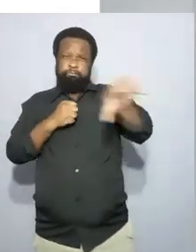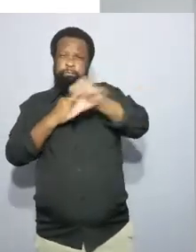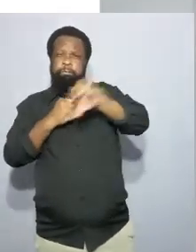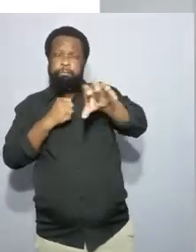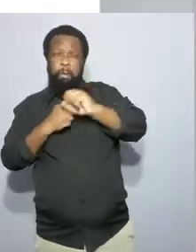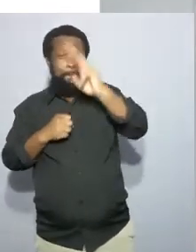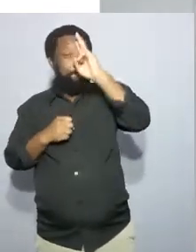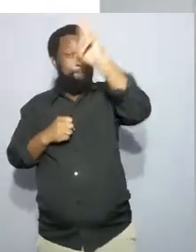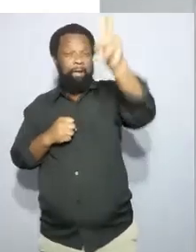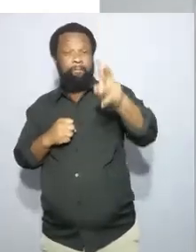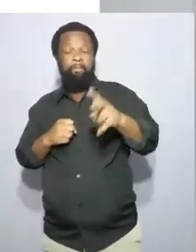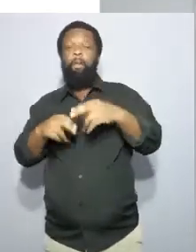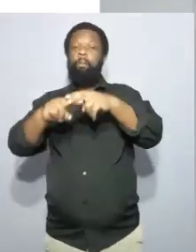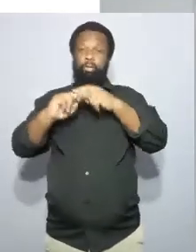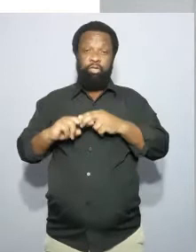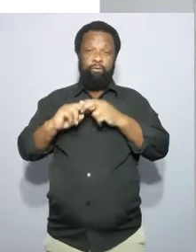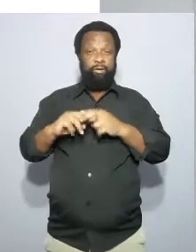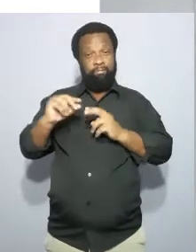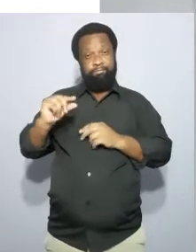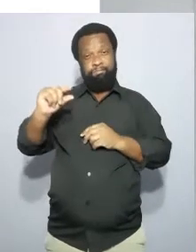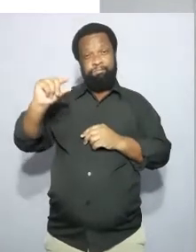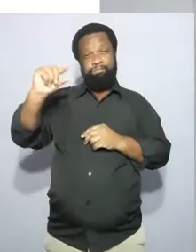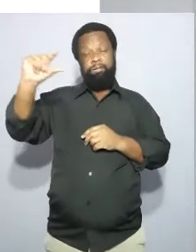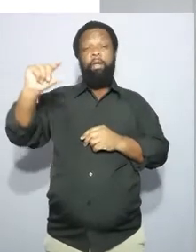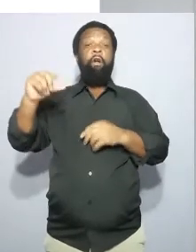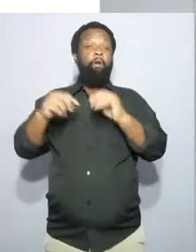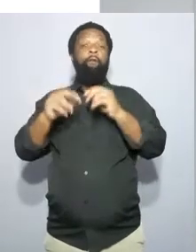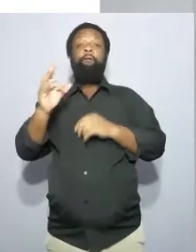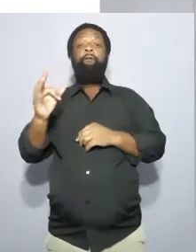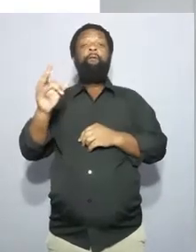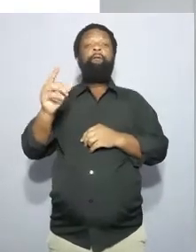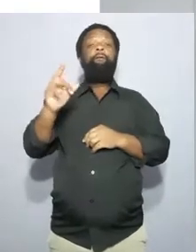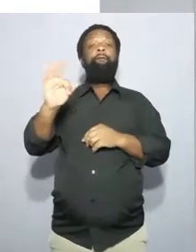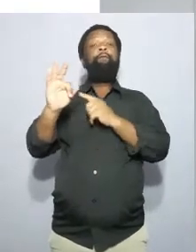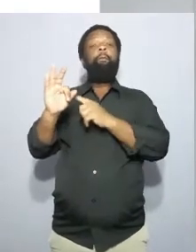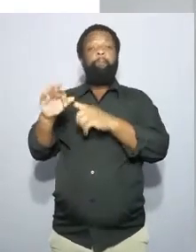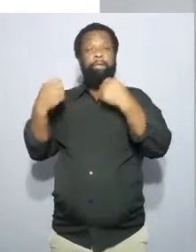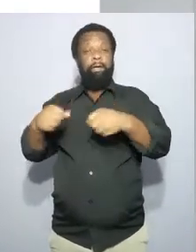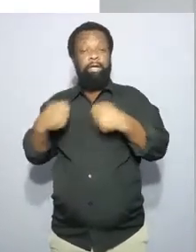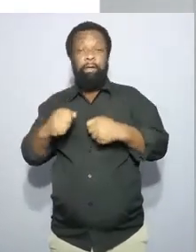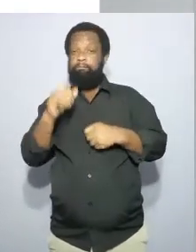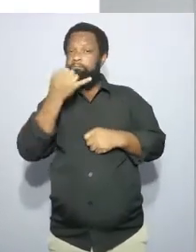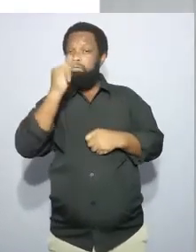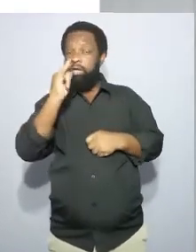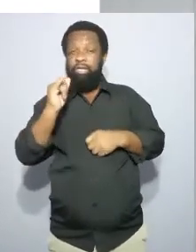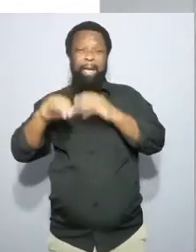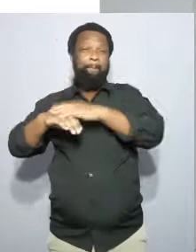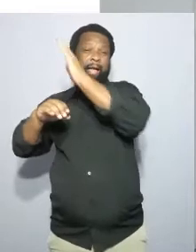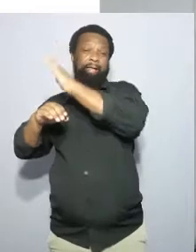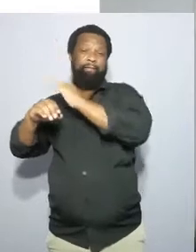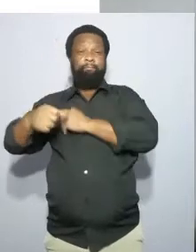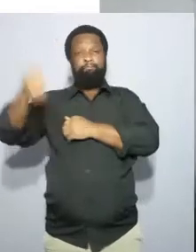que a seta está crescendo nesse sentido, ou seja, o flúor tem maior energia de higienização do que o lítio.